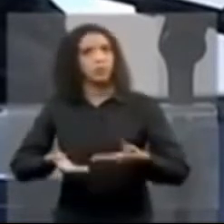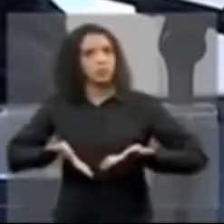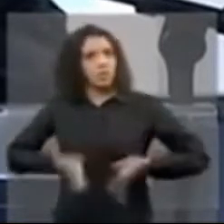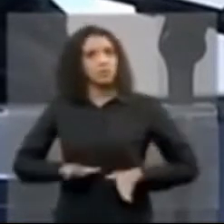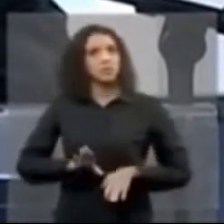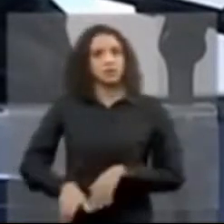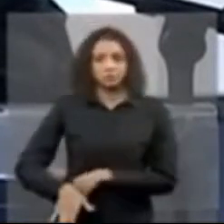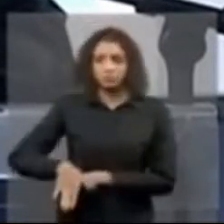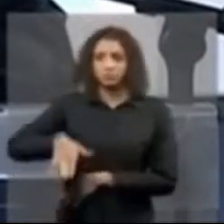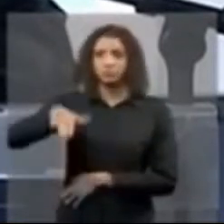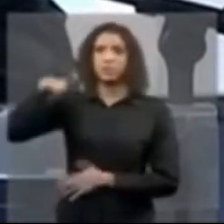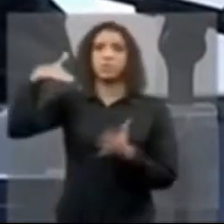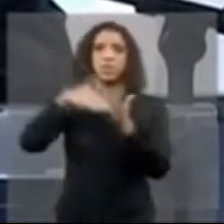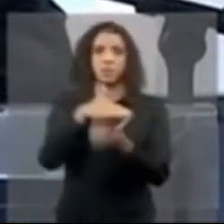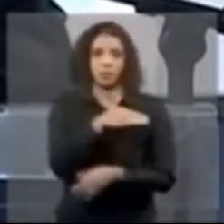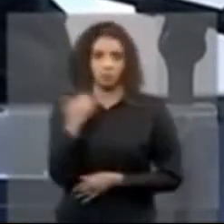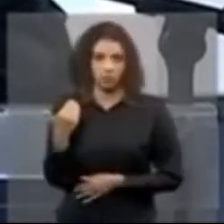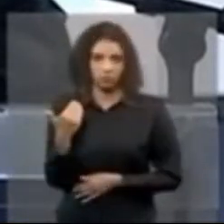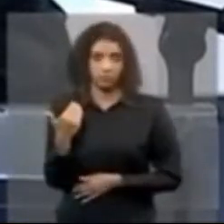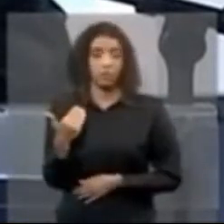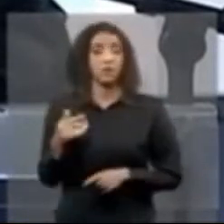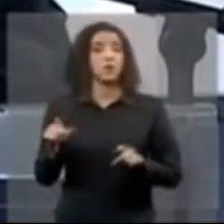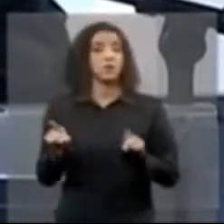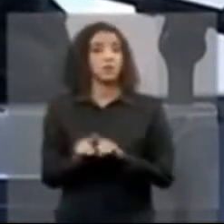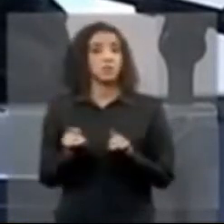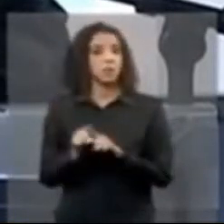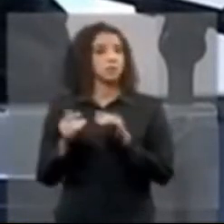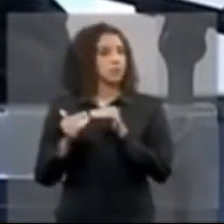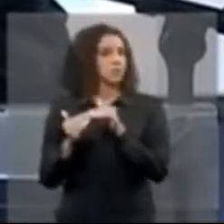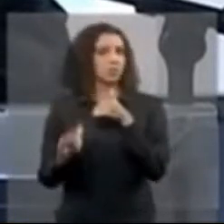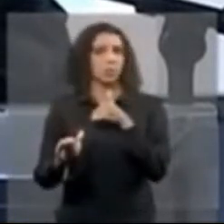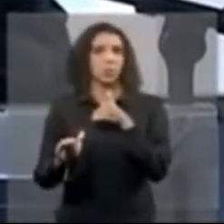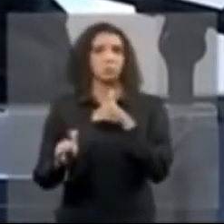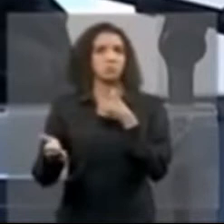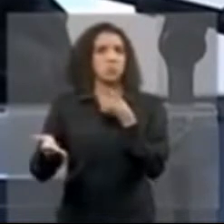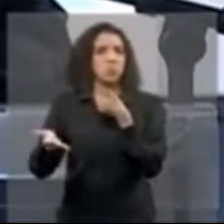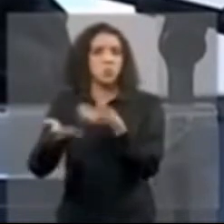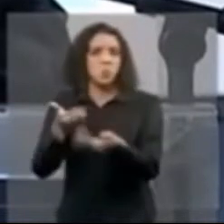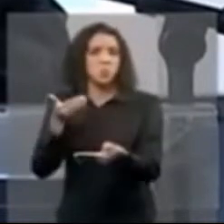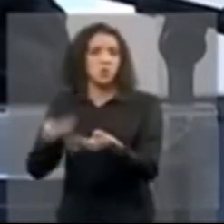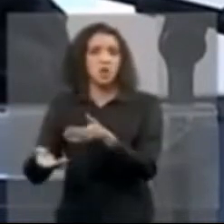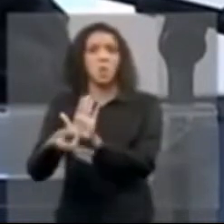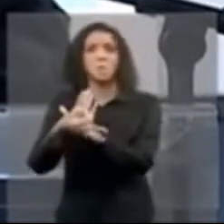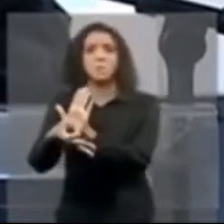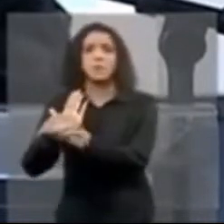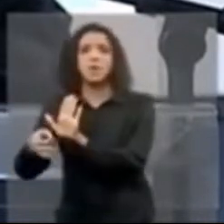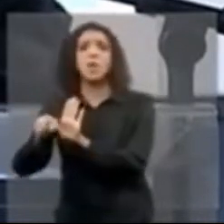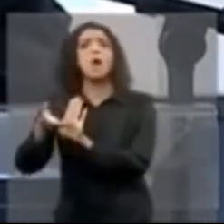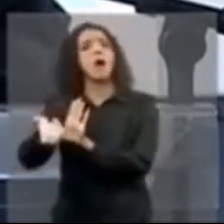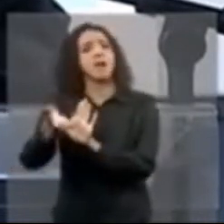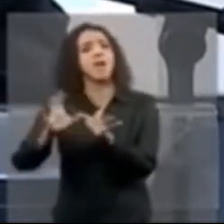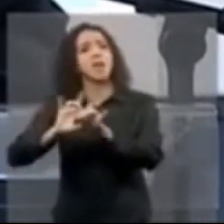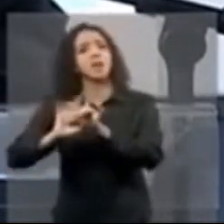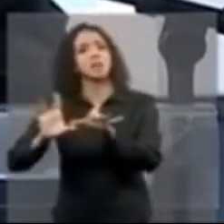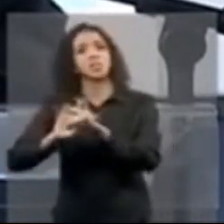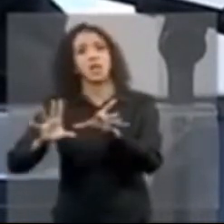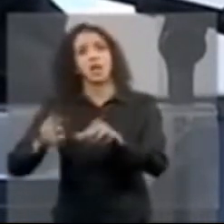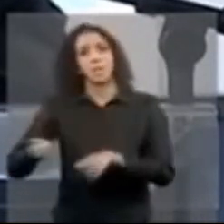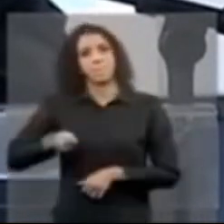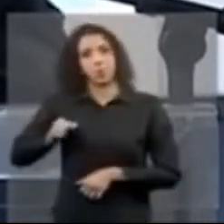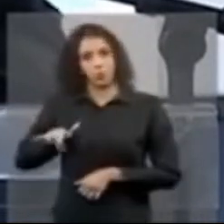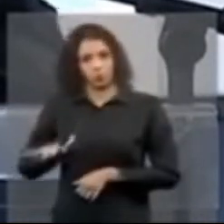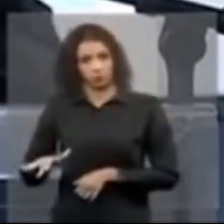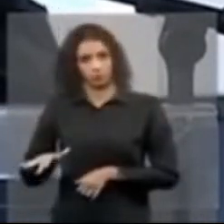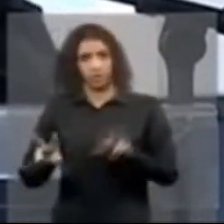e condenando assim todas e quaisquer iniciativas que pretendam legalizar o aborto no Brasil. Fecha